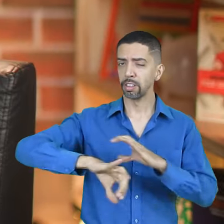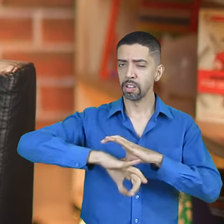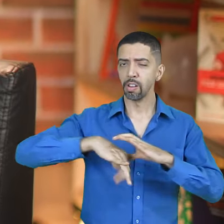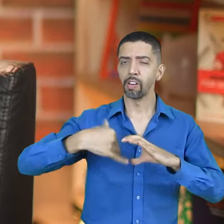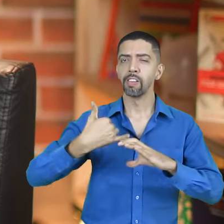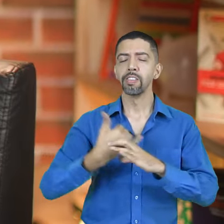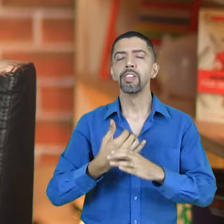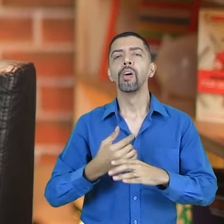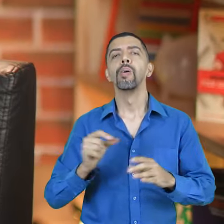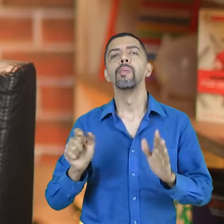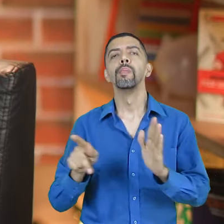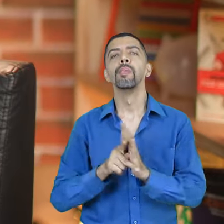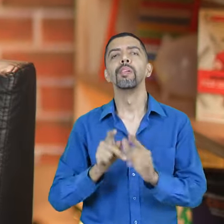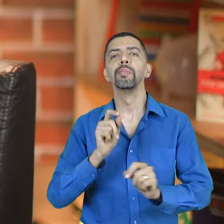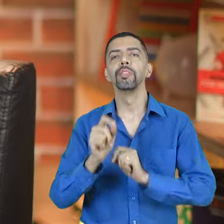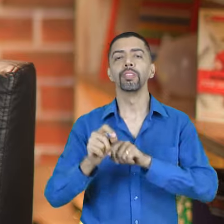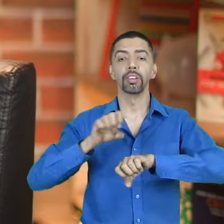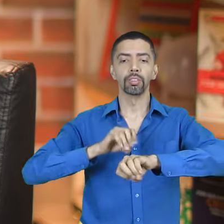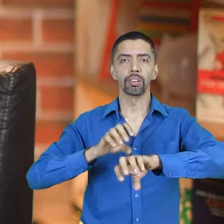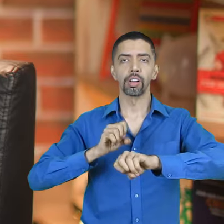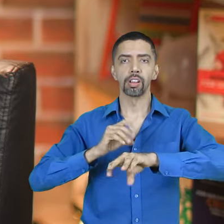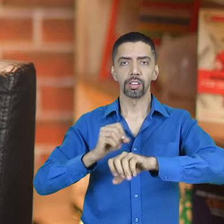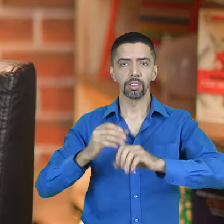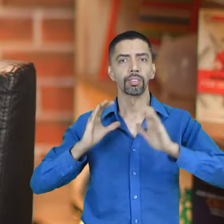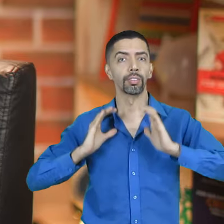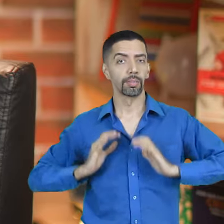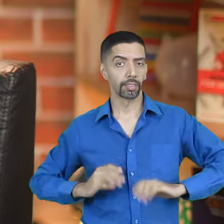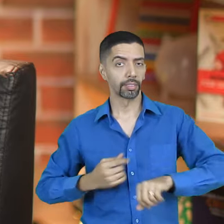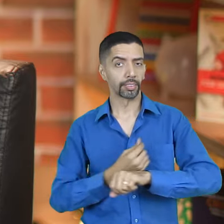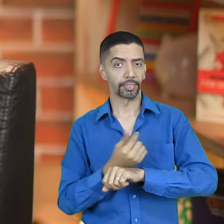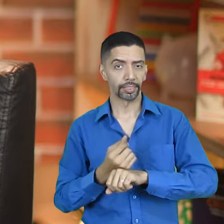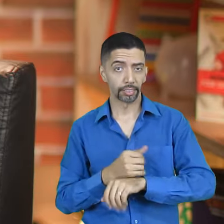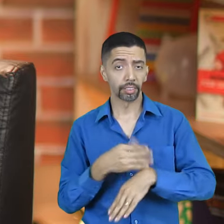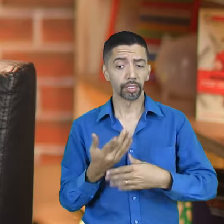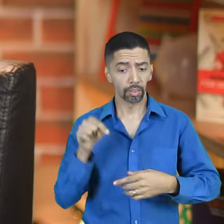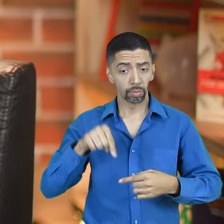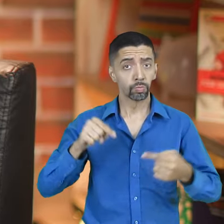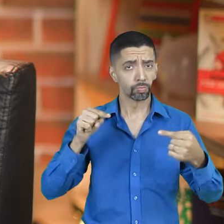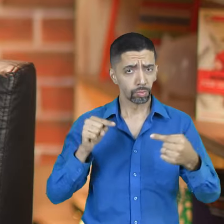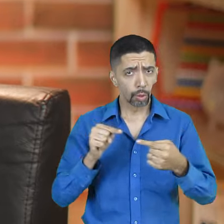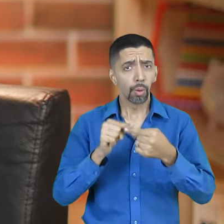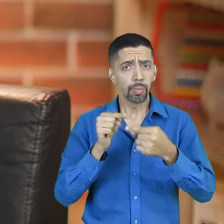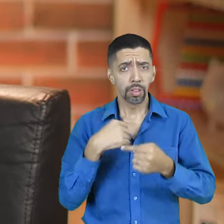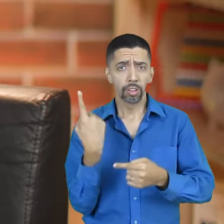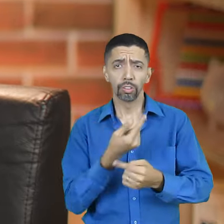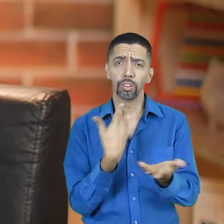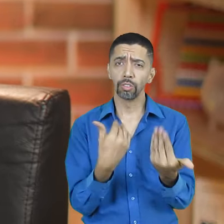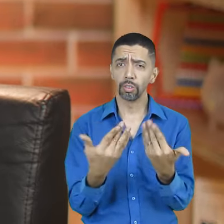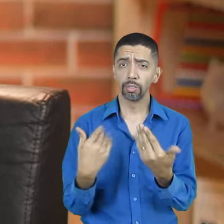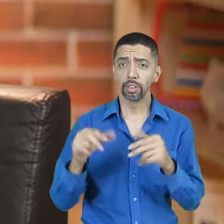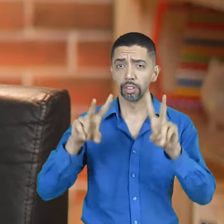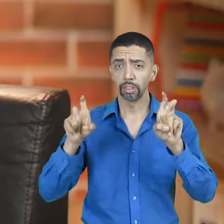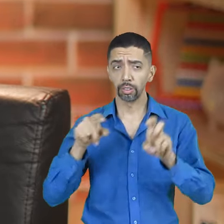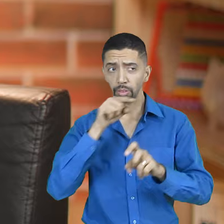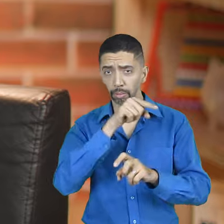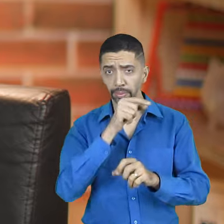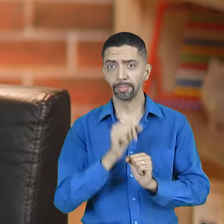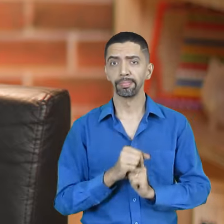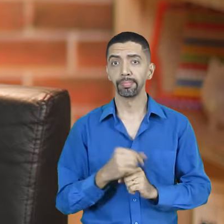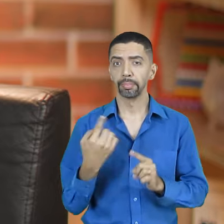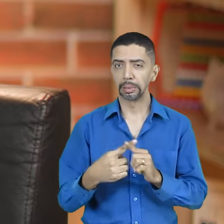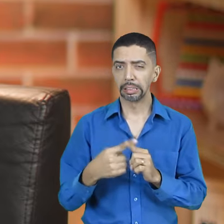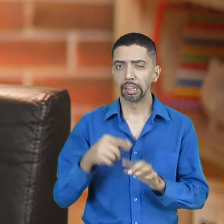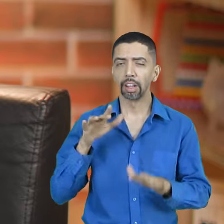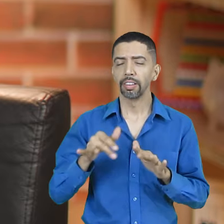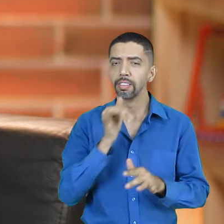do comportamento financeiro, eu acho que é bem adequado para a gente falar sobre o tema, porque enquanto muitas pessoas estão falando